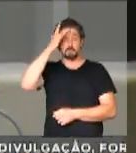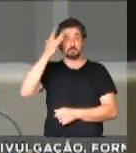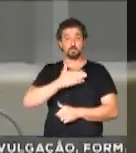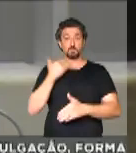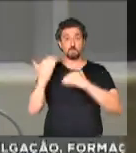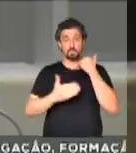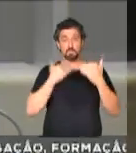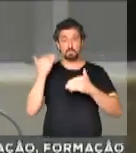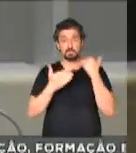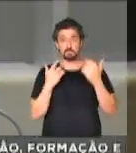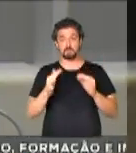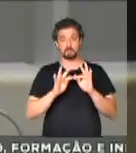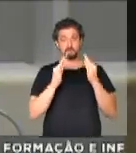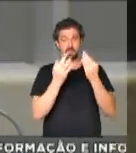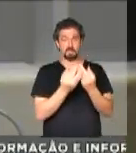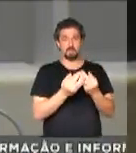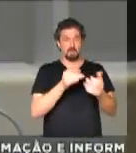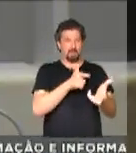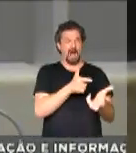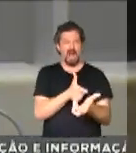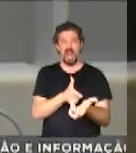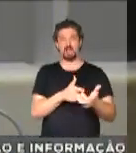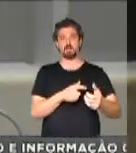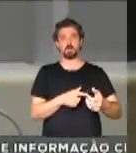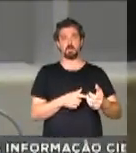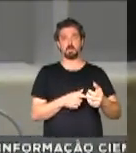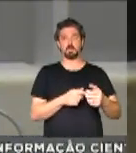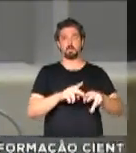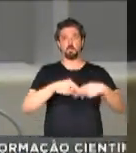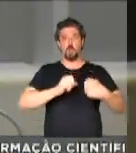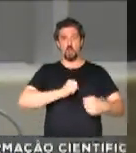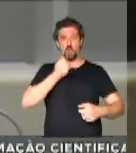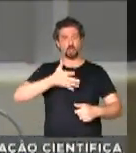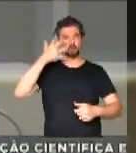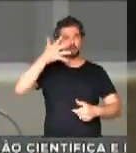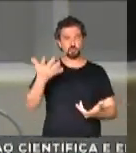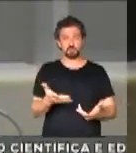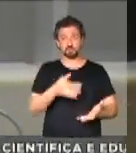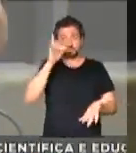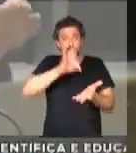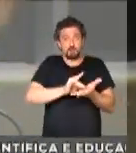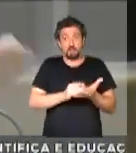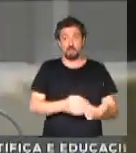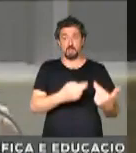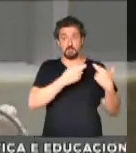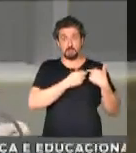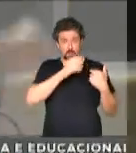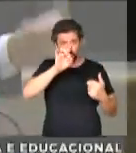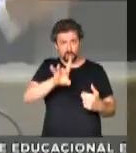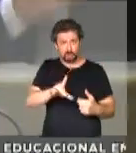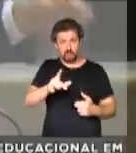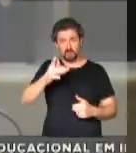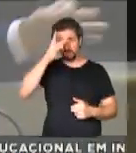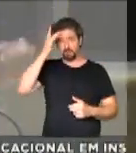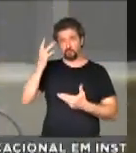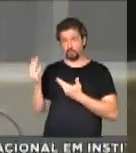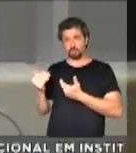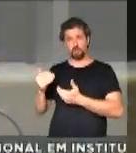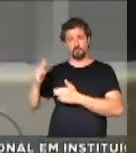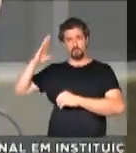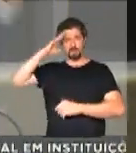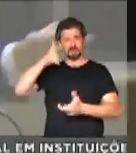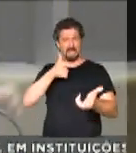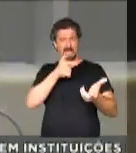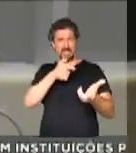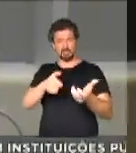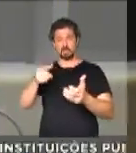mortas, com uma família sendo fuzilada por um discurso de ódio, onde é evidente a responsabilidade não é só daqueles jovens que